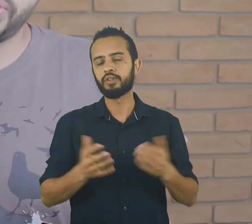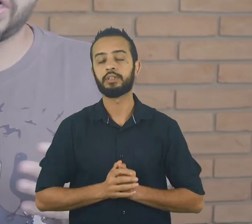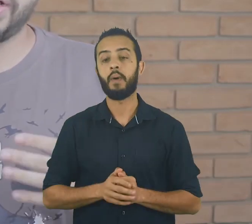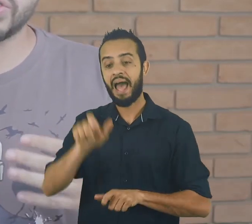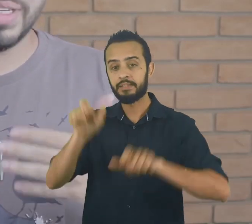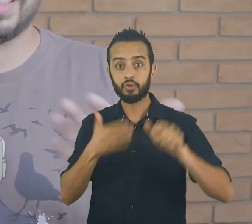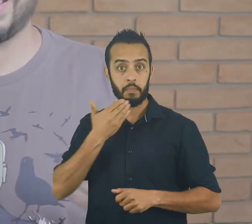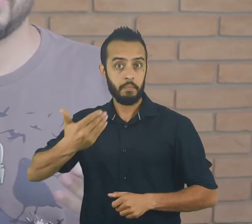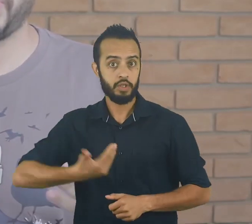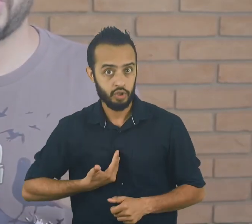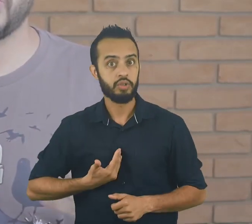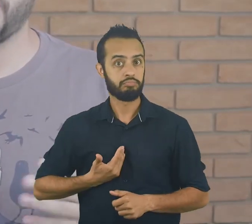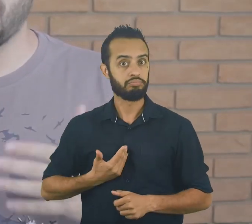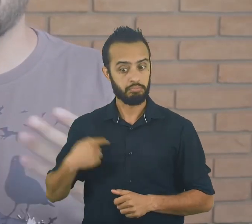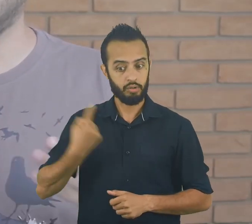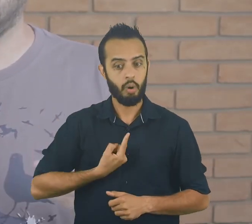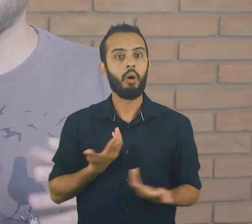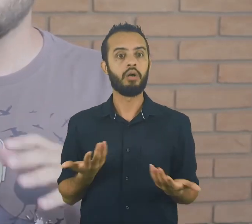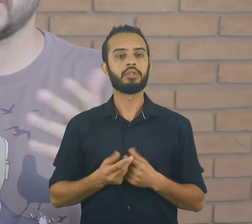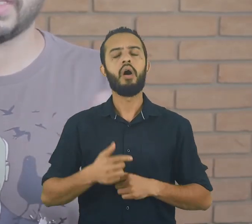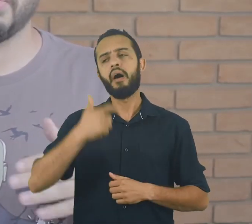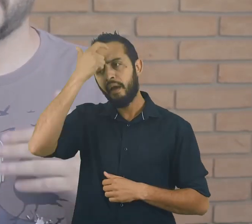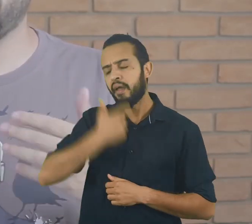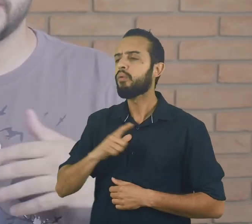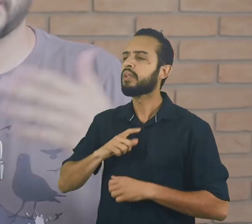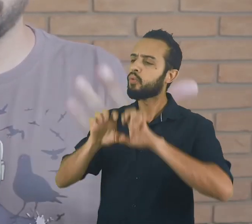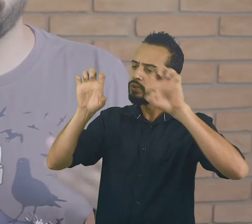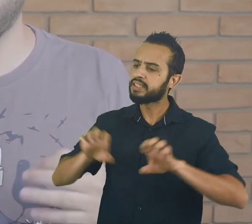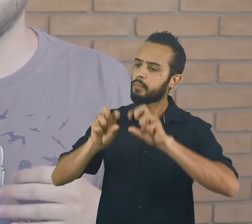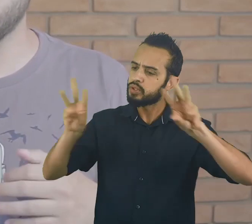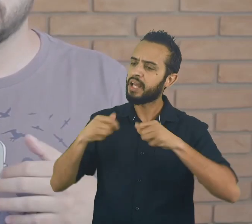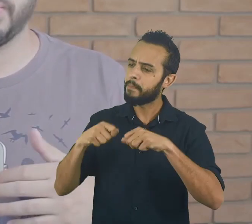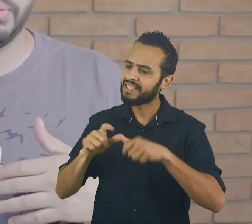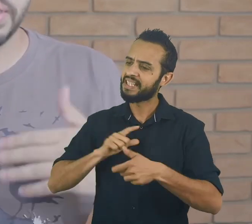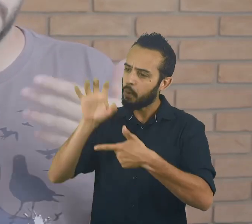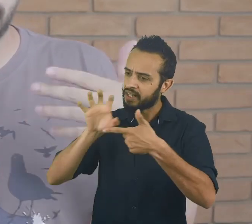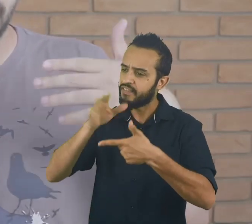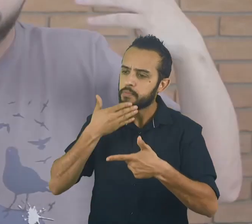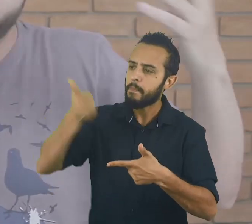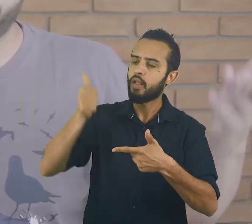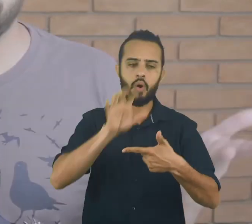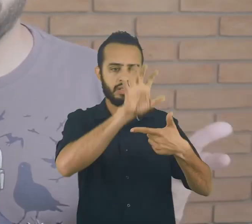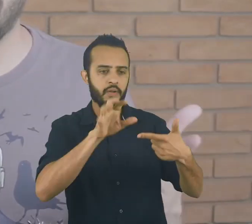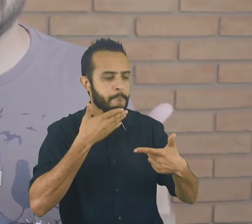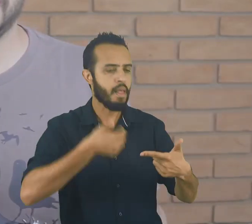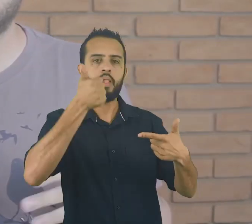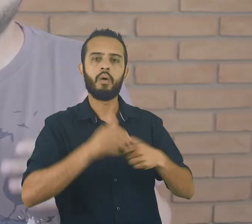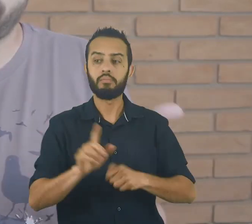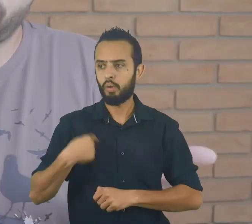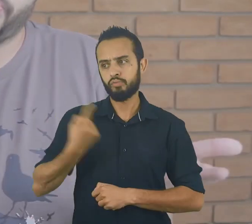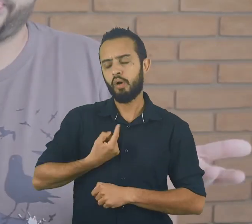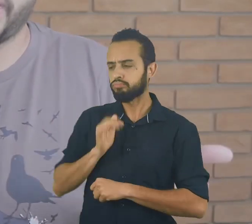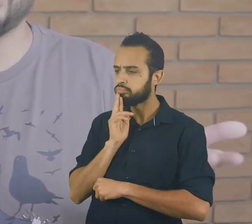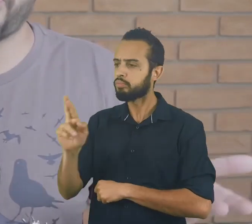pessoas começaram a solicitar isso pra gente, tipo, eu tenho um sistema que precisa ter interface, eu tenho um sistema que precisa ter uma interface melhorada, e a